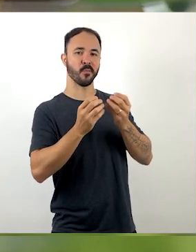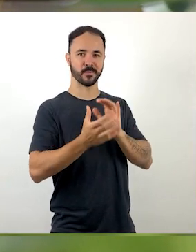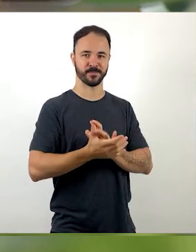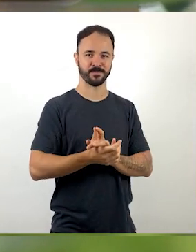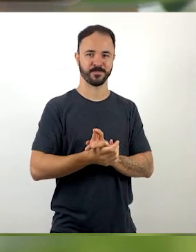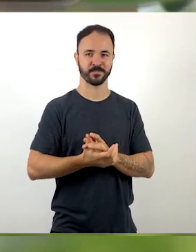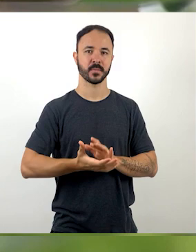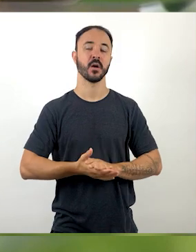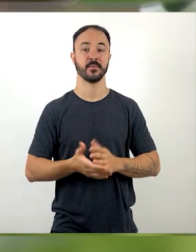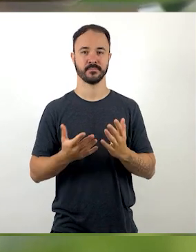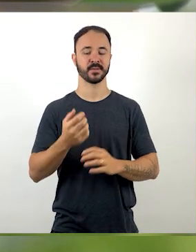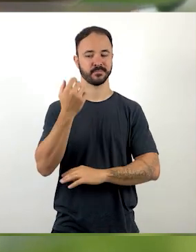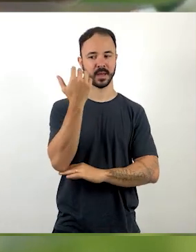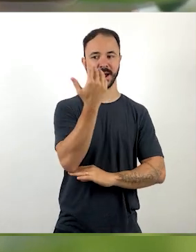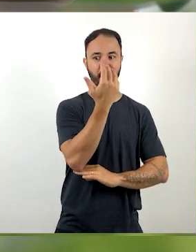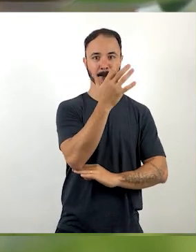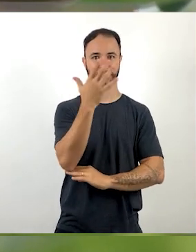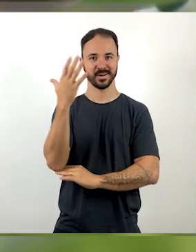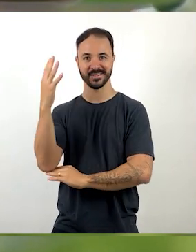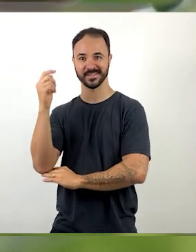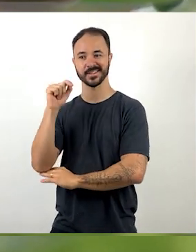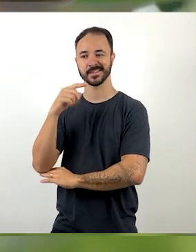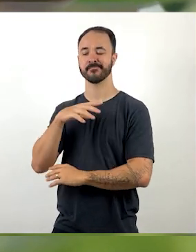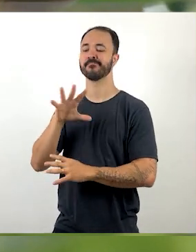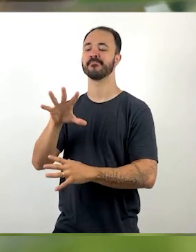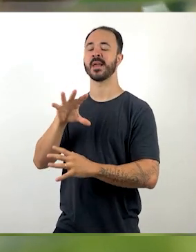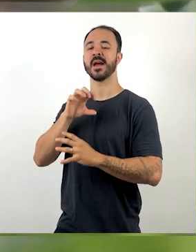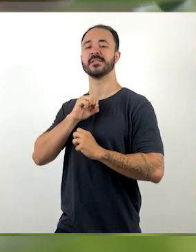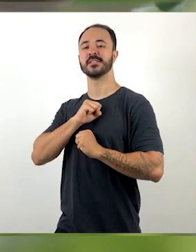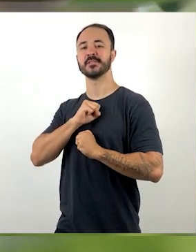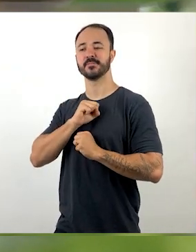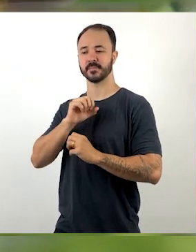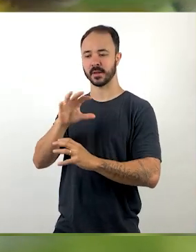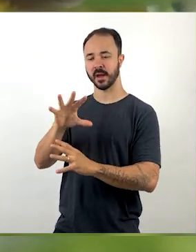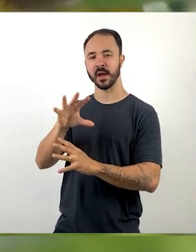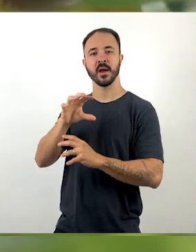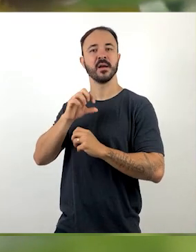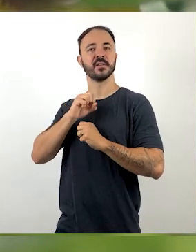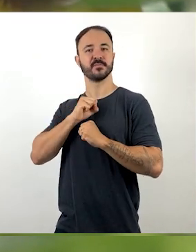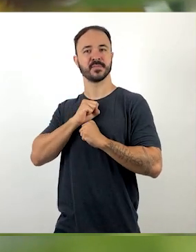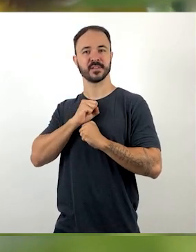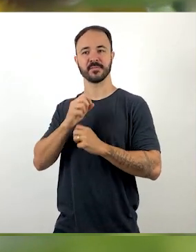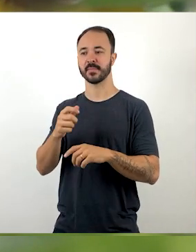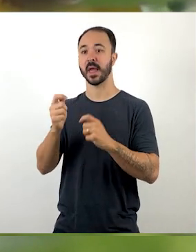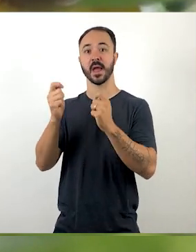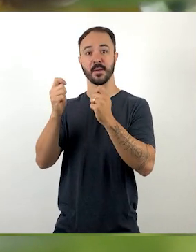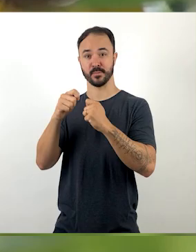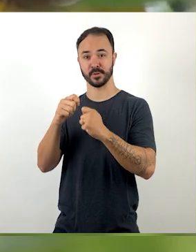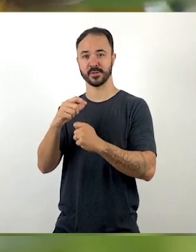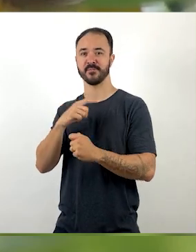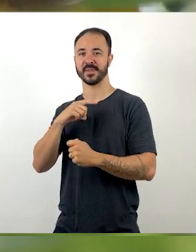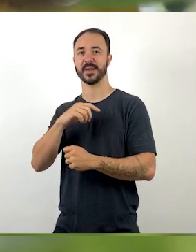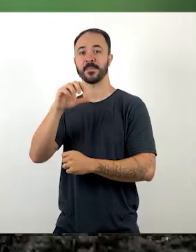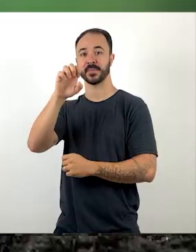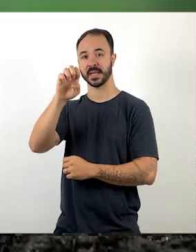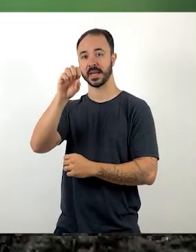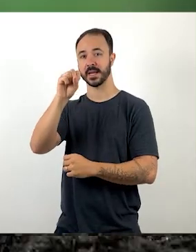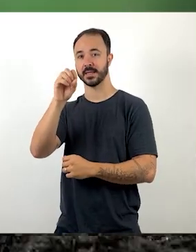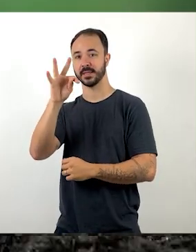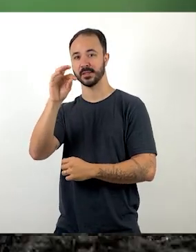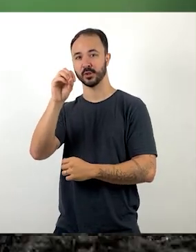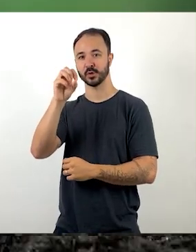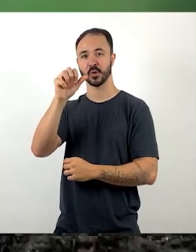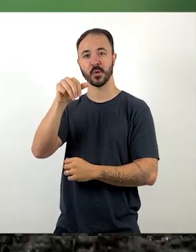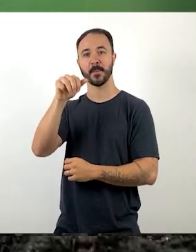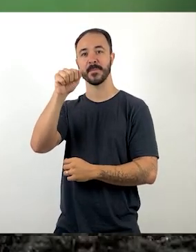das plantas, as trocas gasosas acontecem através dos estômatos e das lenticelas. Os estômatos estão localizados